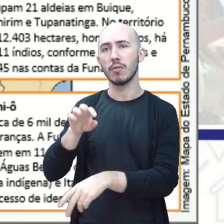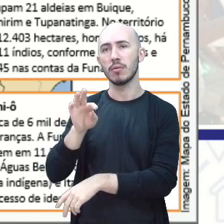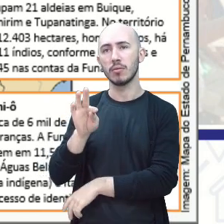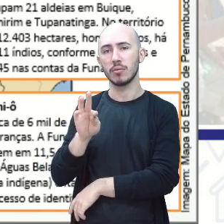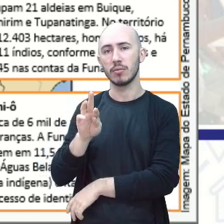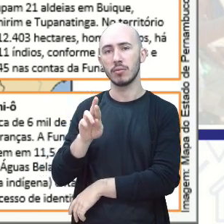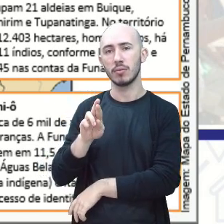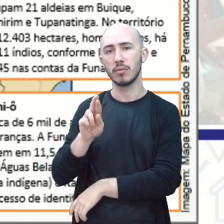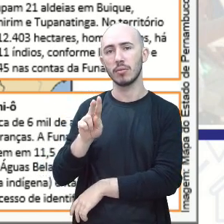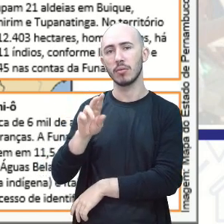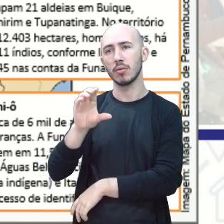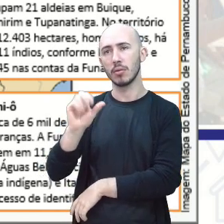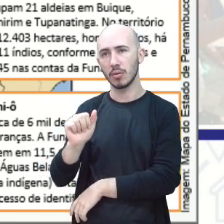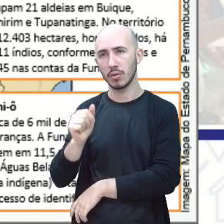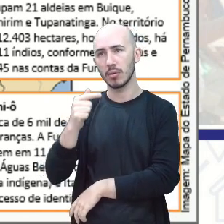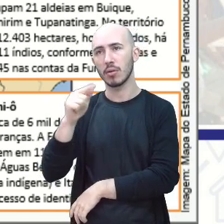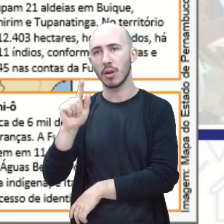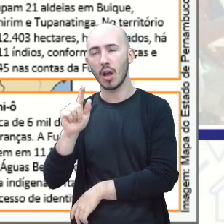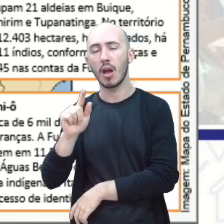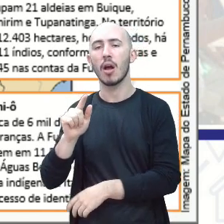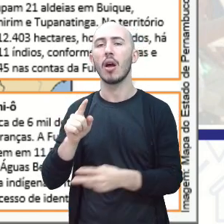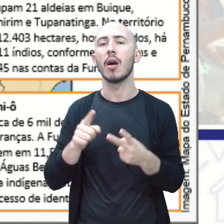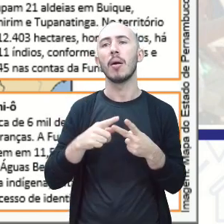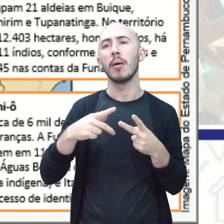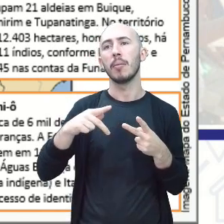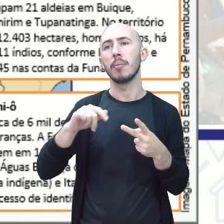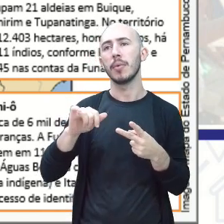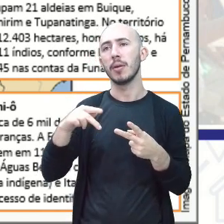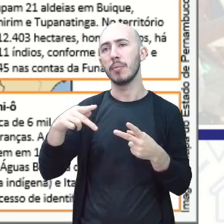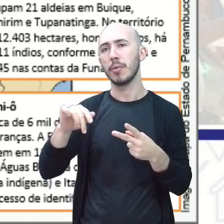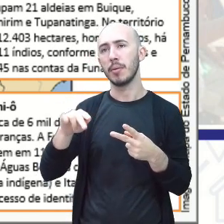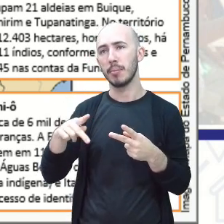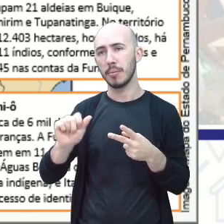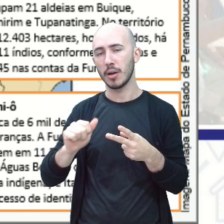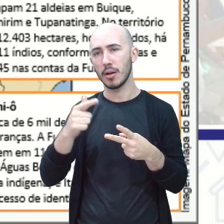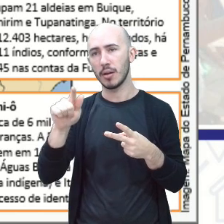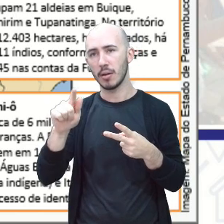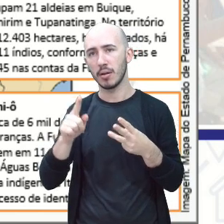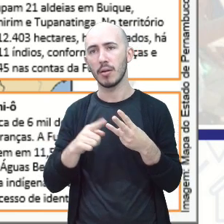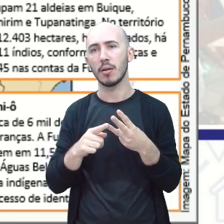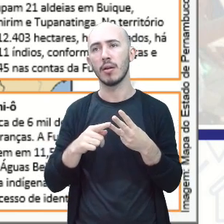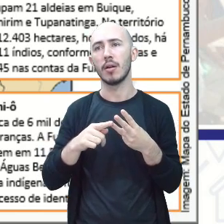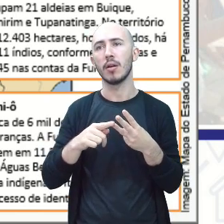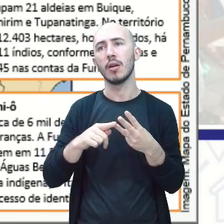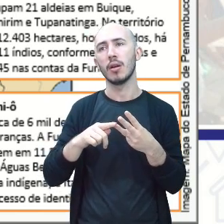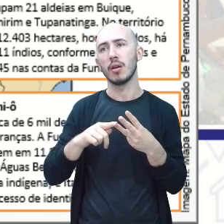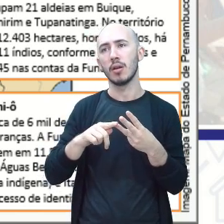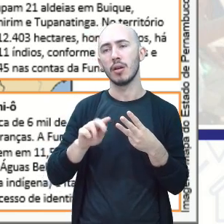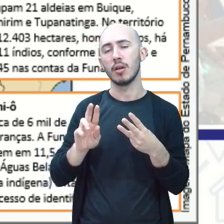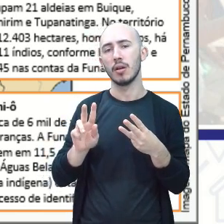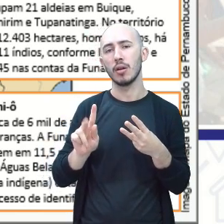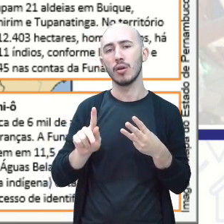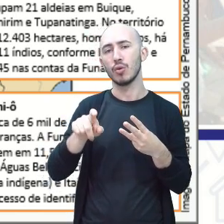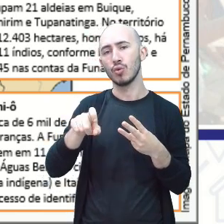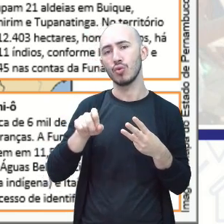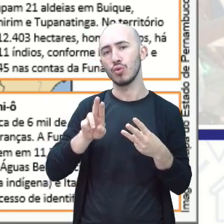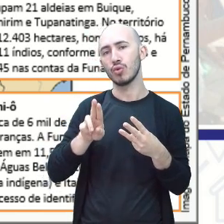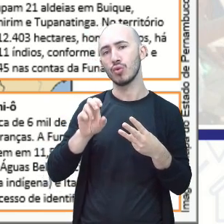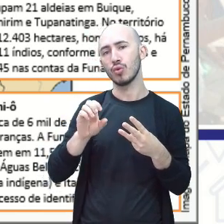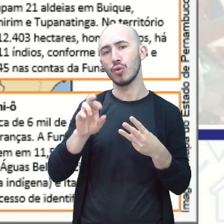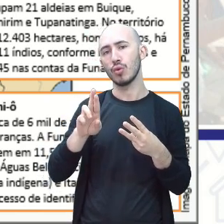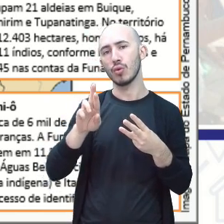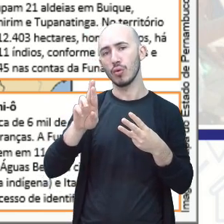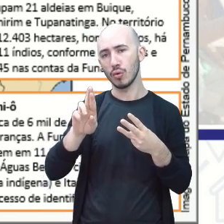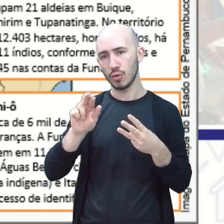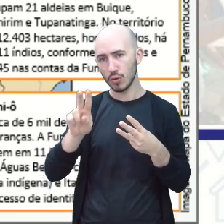o Tuxá, o Xucuru, né, o Pancará, né, o Funiô, que o professor citou, e o